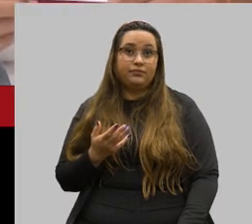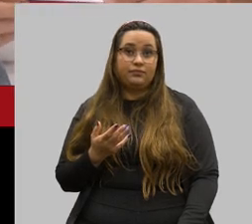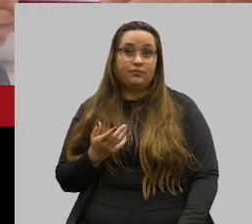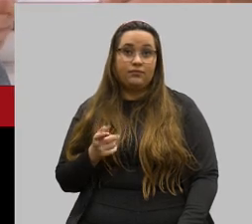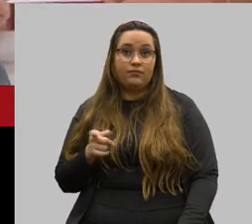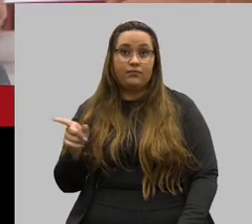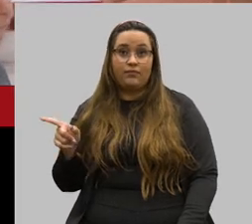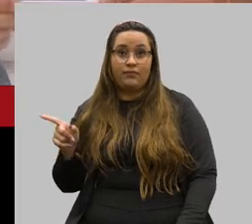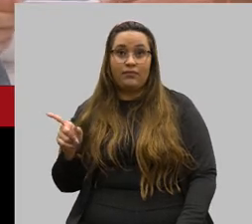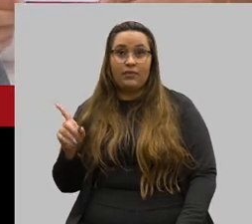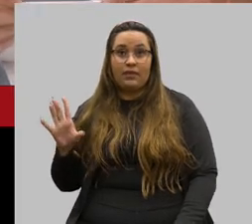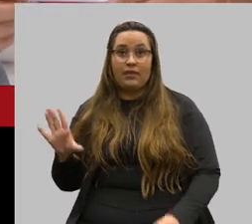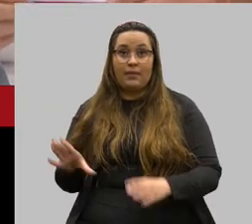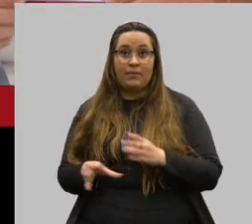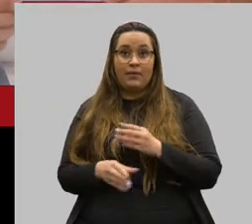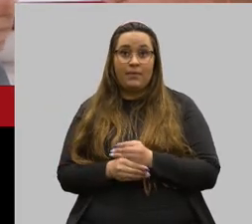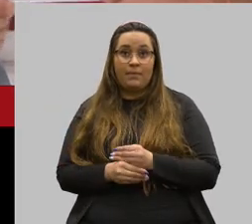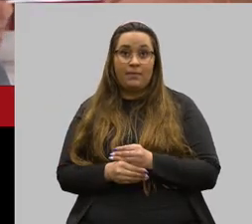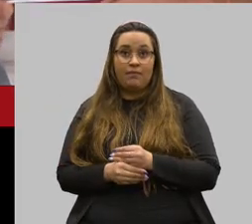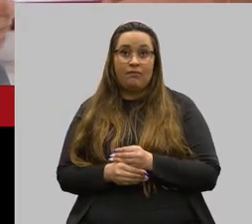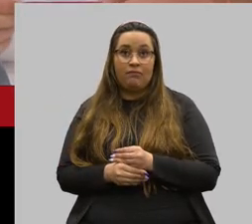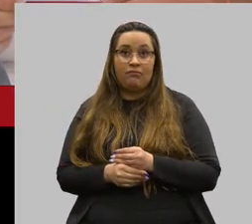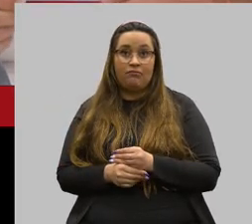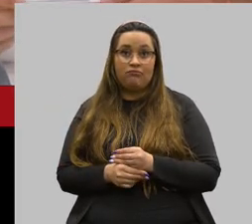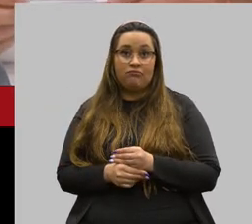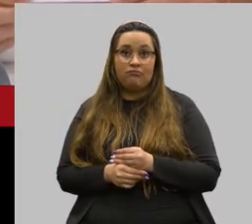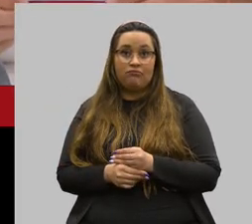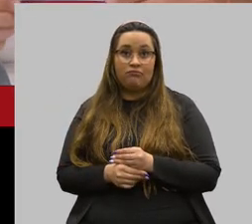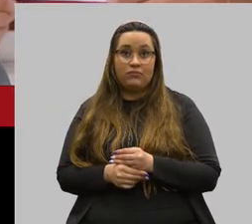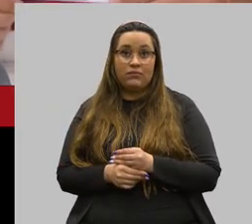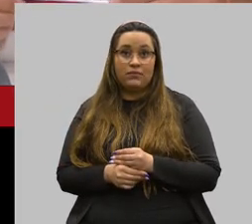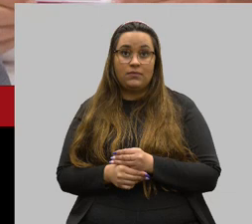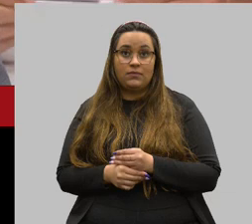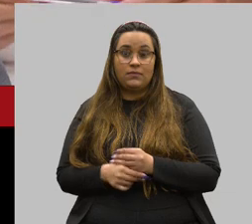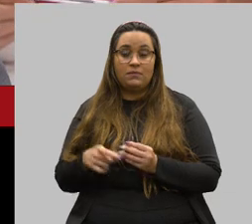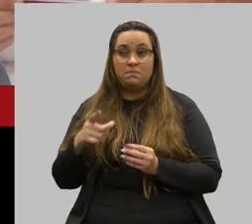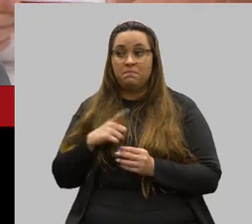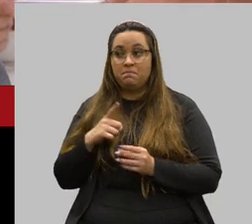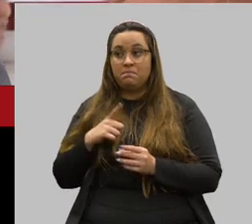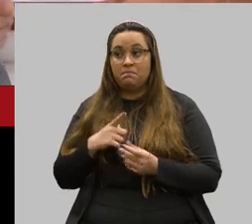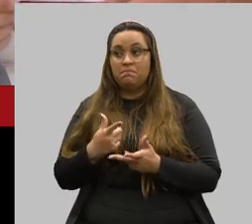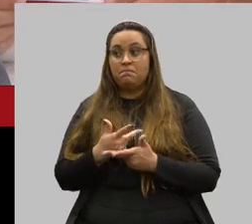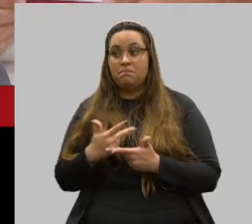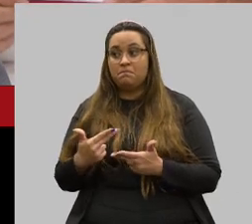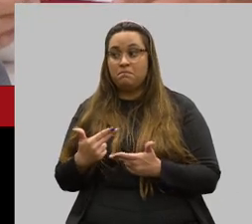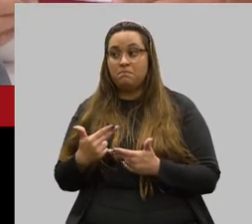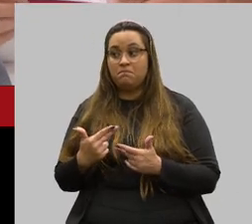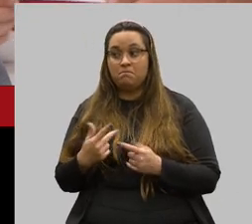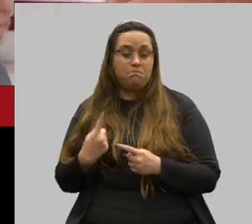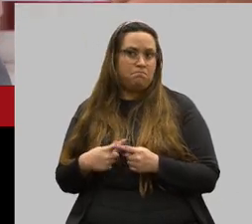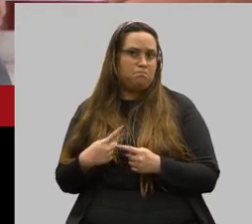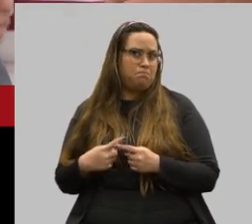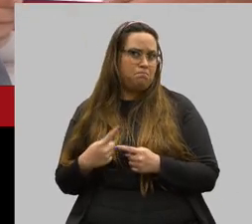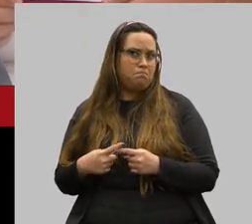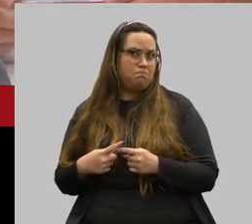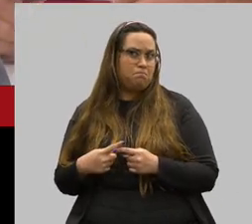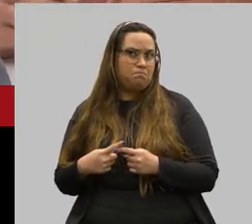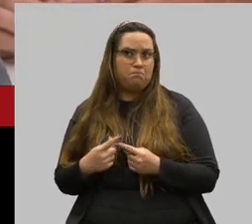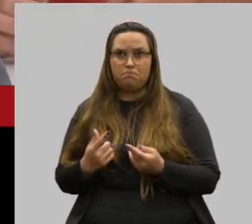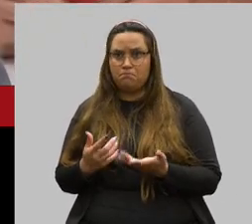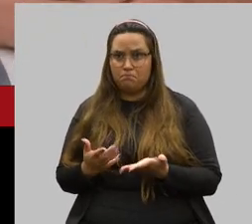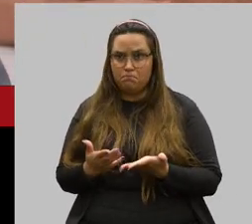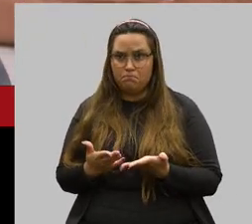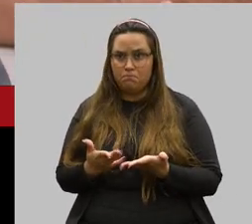a implementação se ainda perdura e se perdura porque tá perdurando ainda por exemplo eh